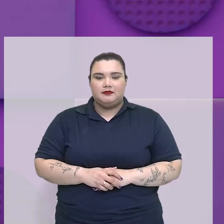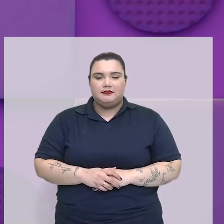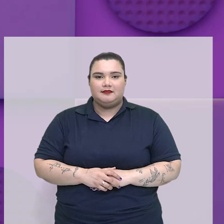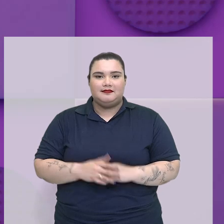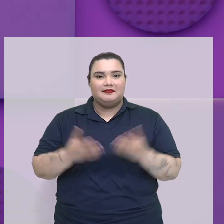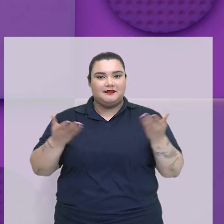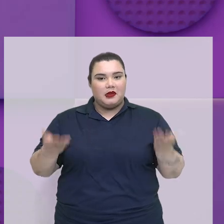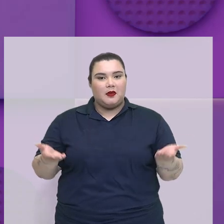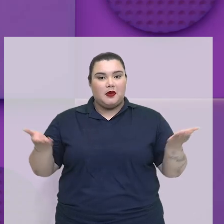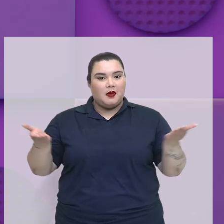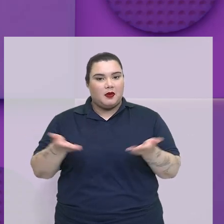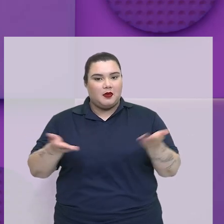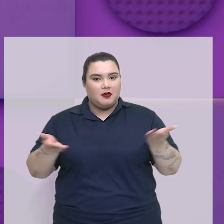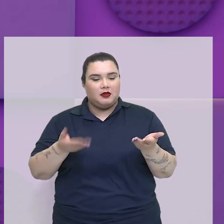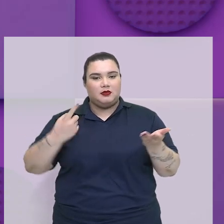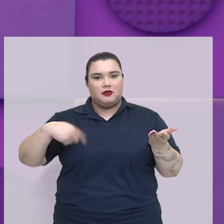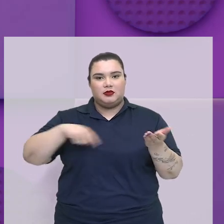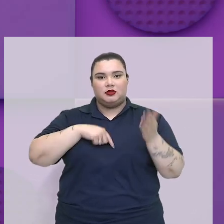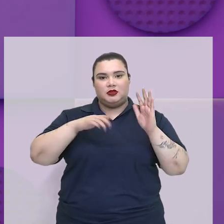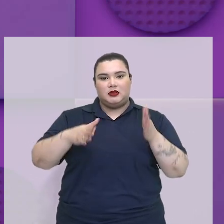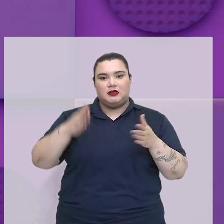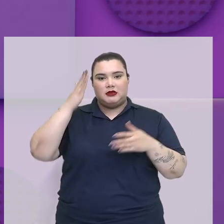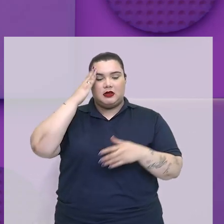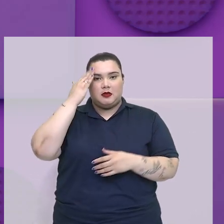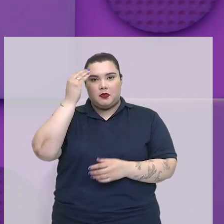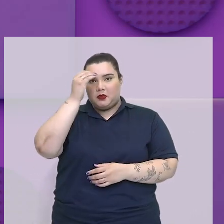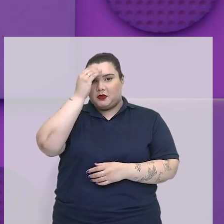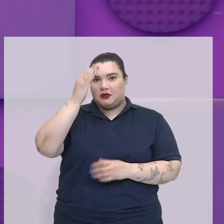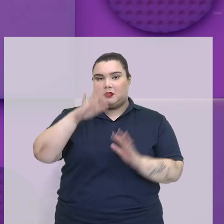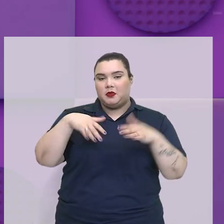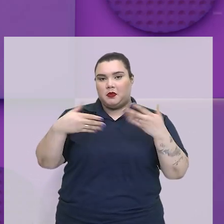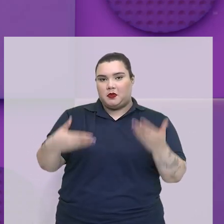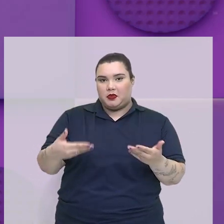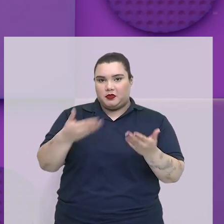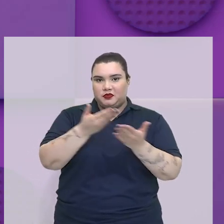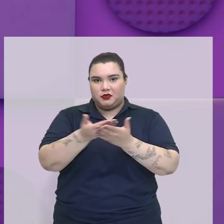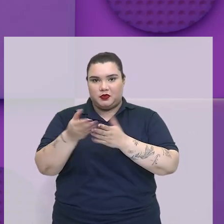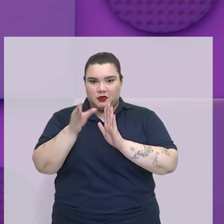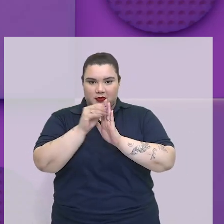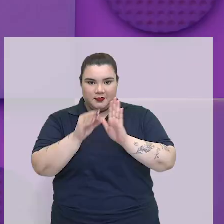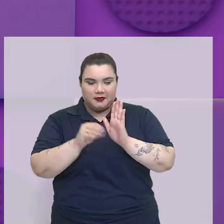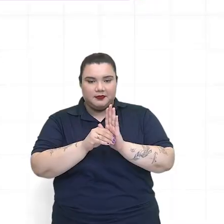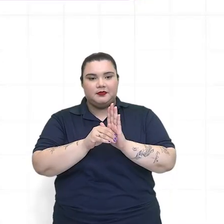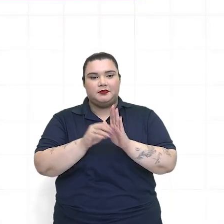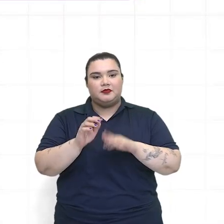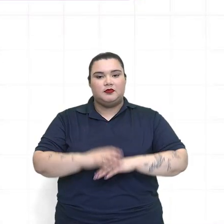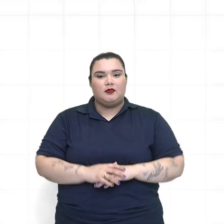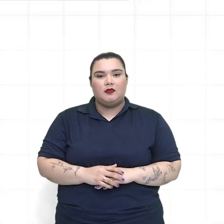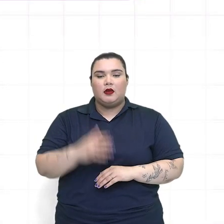Muito bem, queridos alunos, agora que temos conhecimento do nosso objeto de conhecimento, vamos a ele.